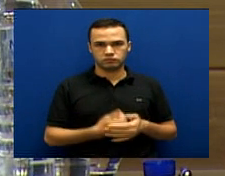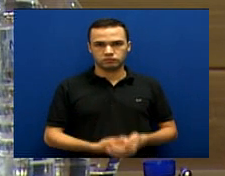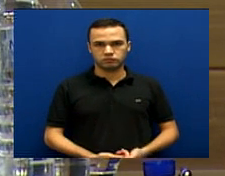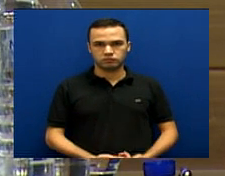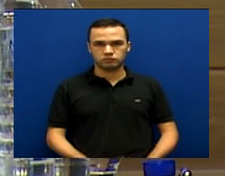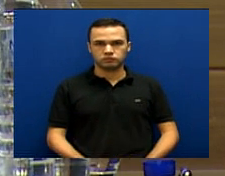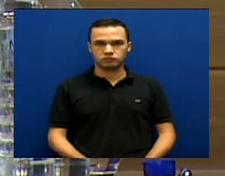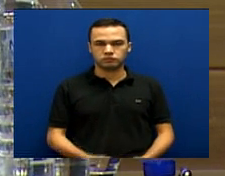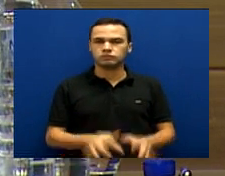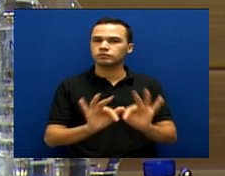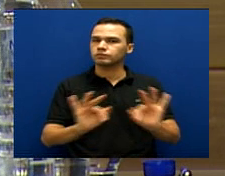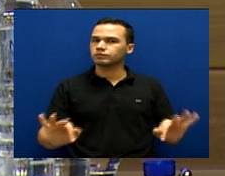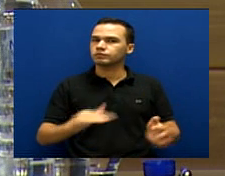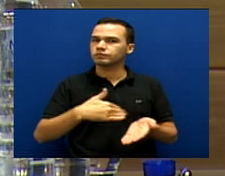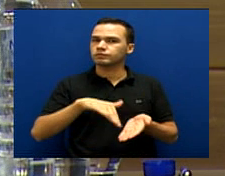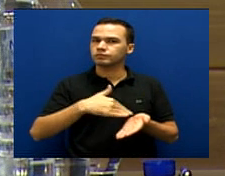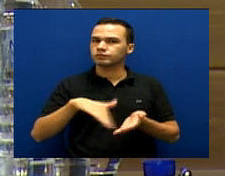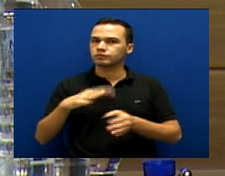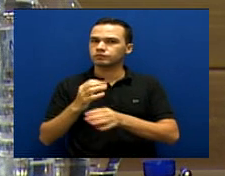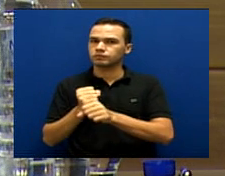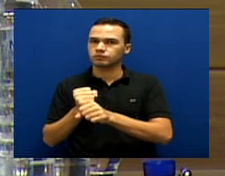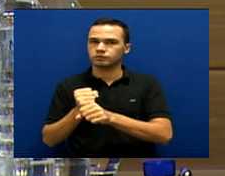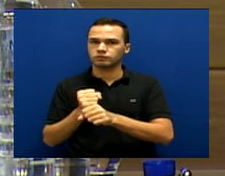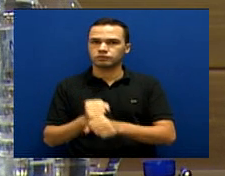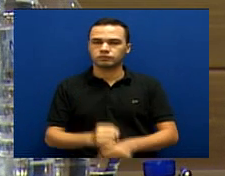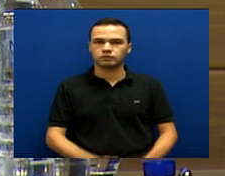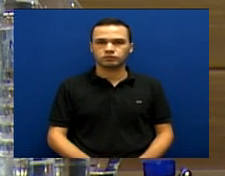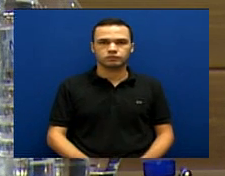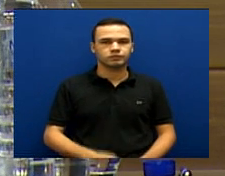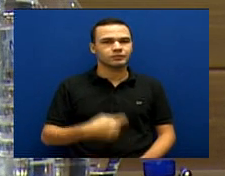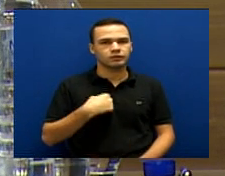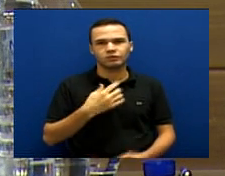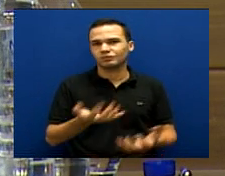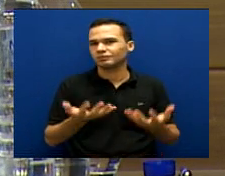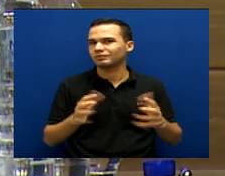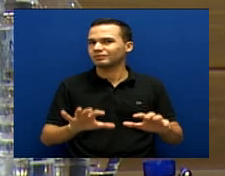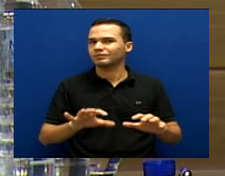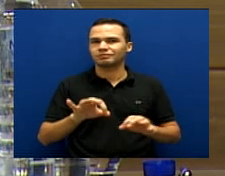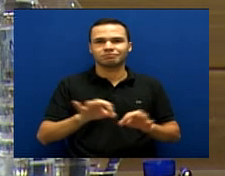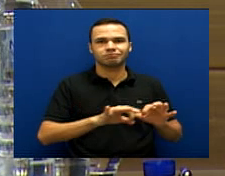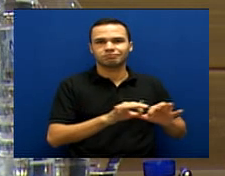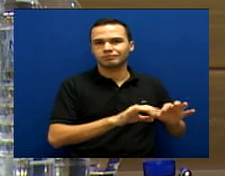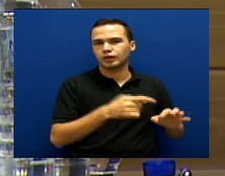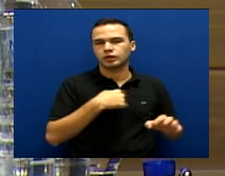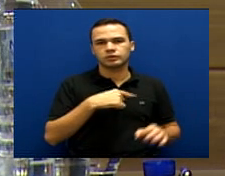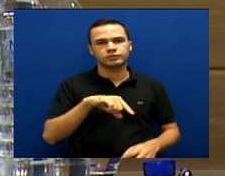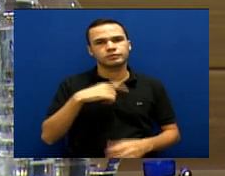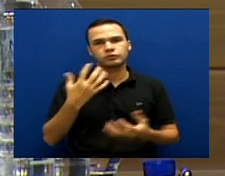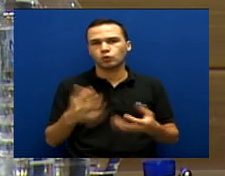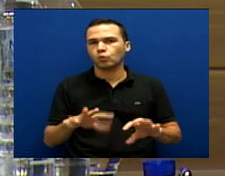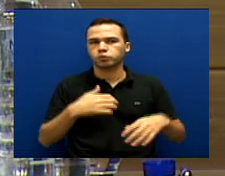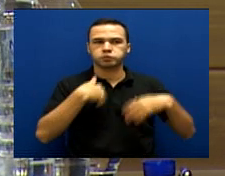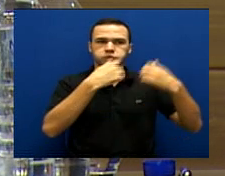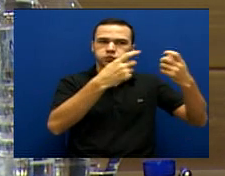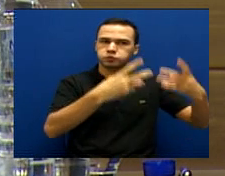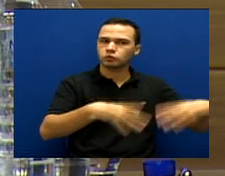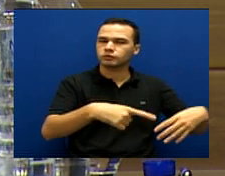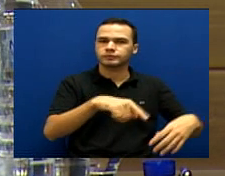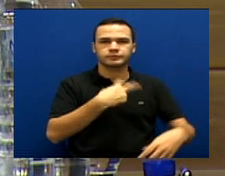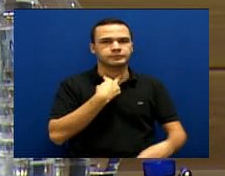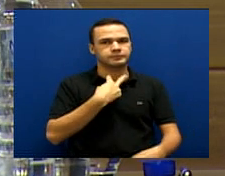ddd secretário de fazenda é não gostaria de andar e nem posso adiantar porque é um é um